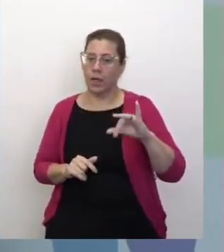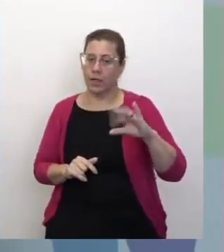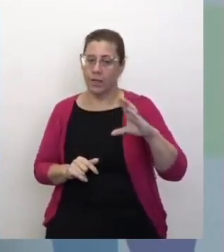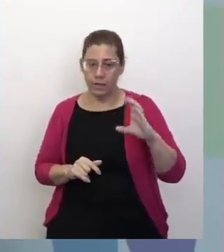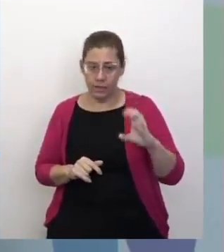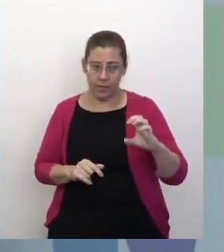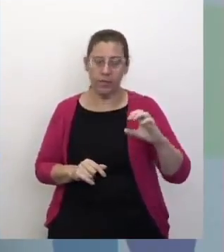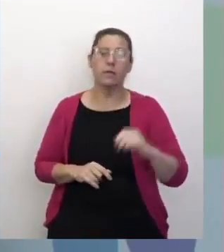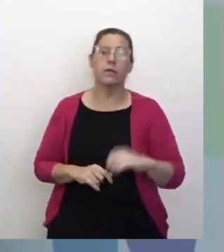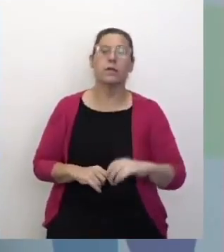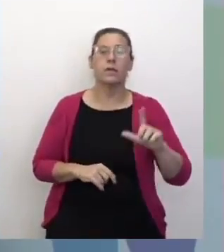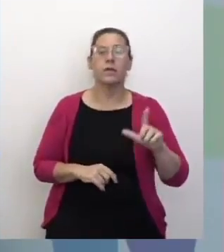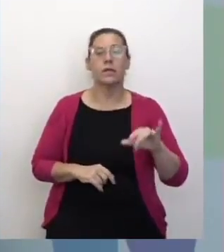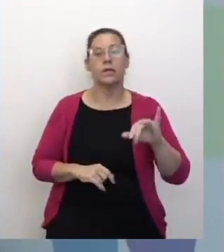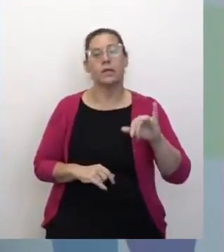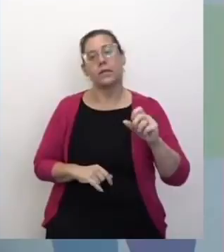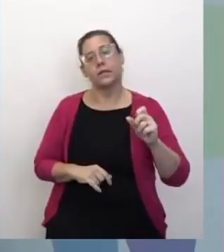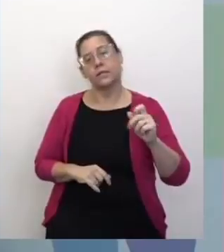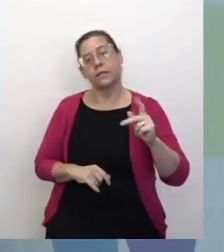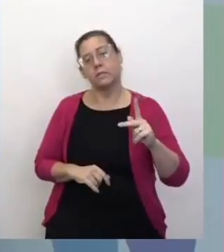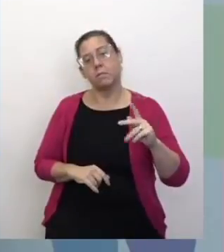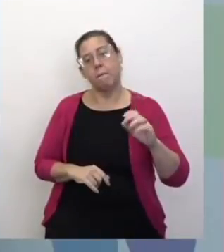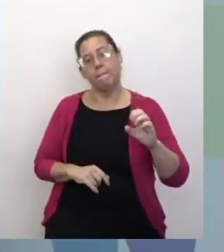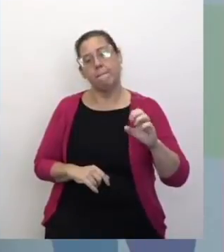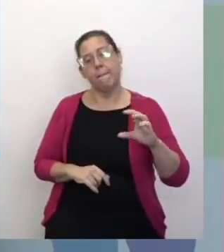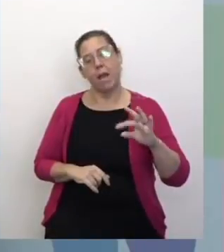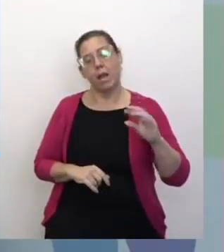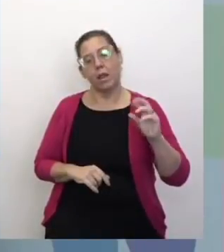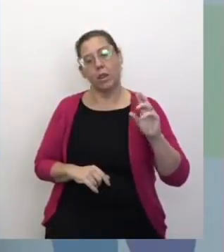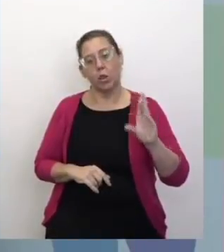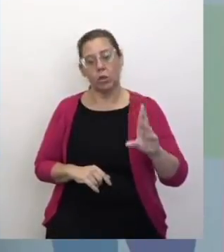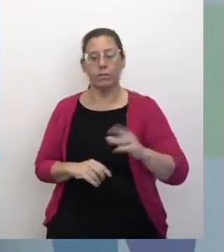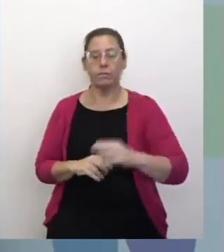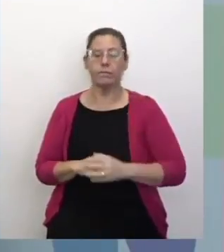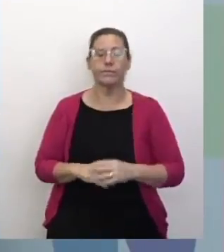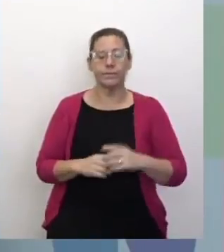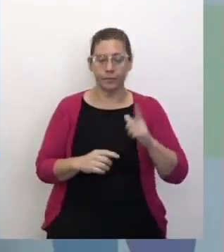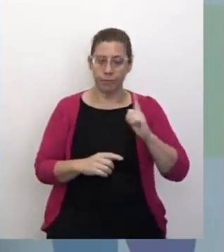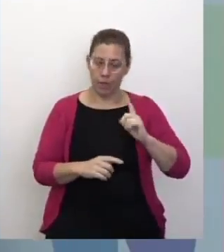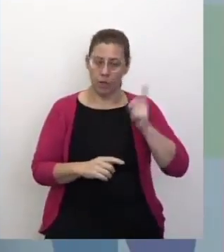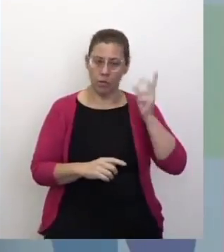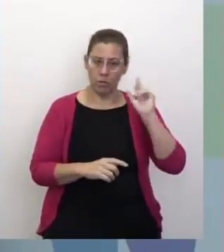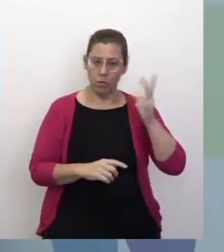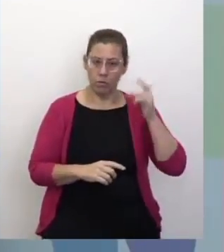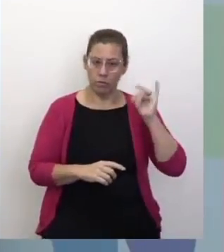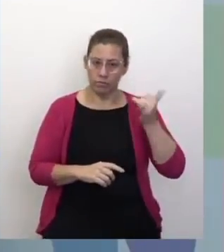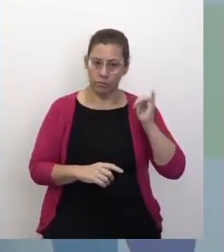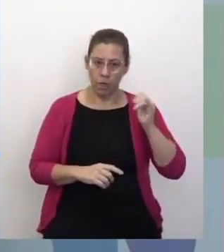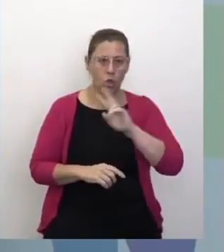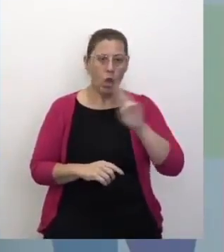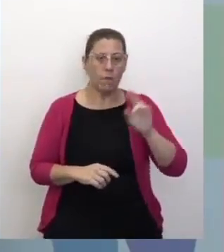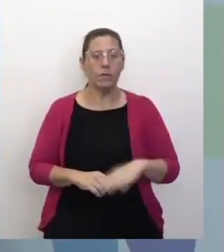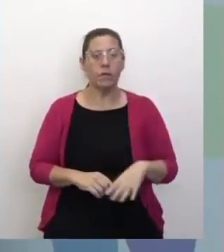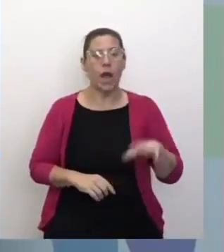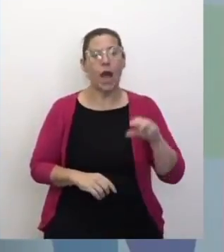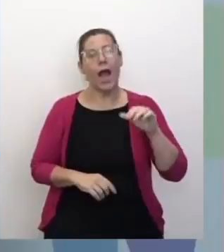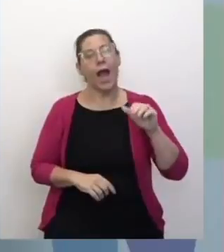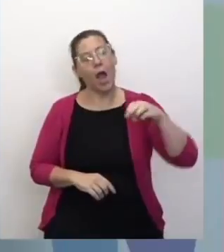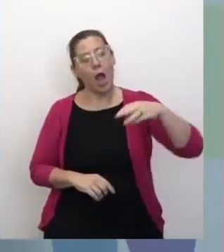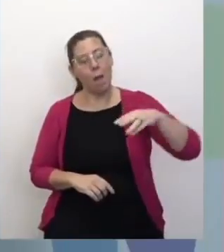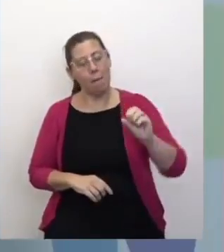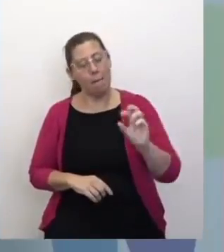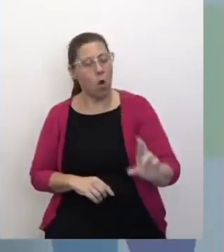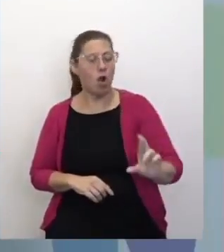né? Nem na próxima aula. Na próxima aula eu vou indicar uma leitura para você também, mas tem um conto dela chamado Amor. Amor, olha só que leitura